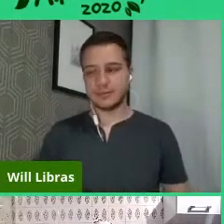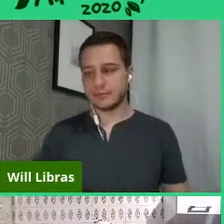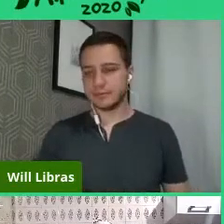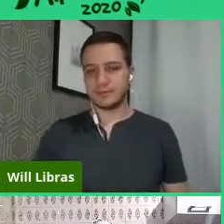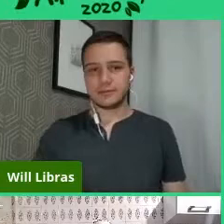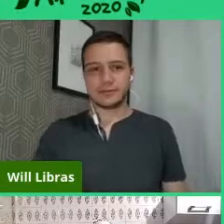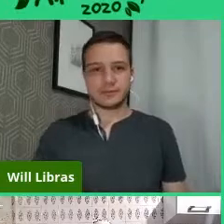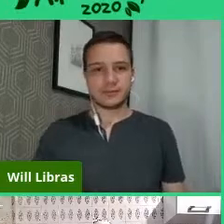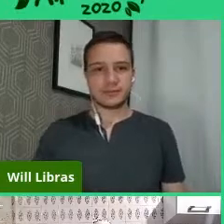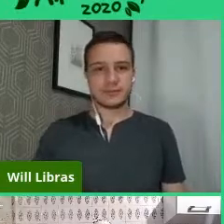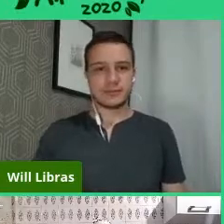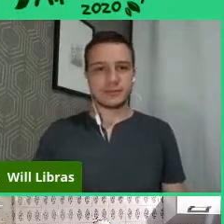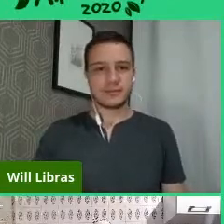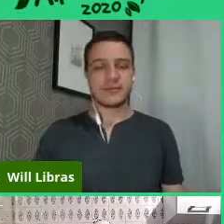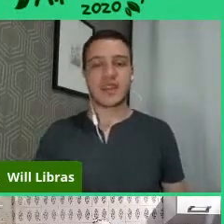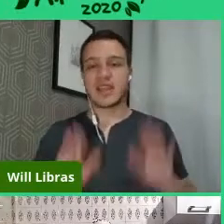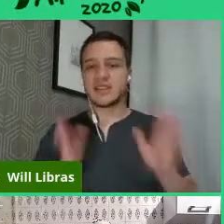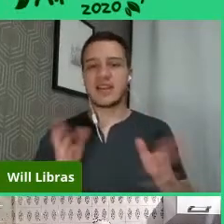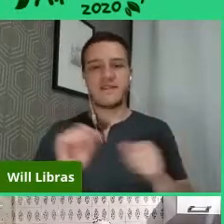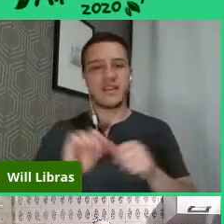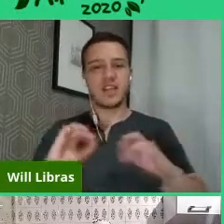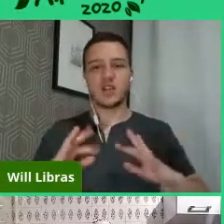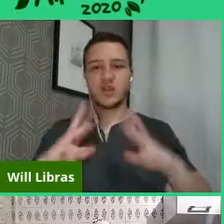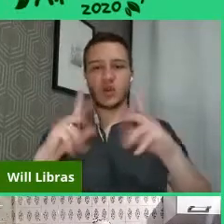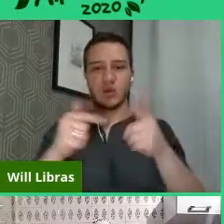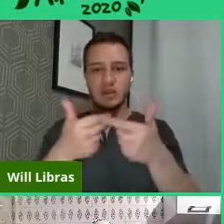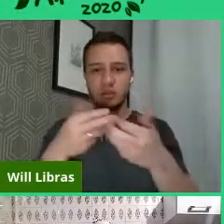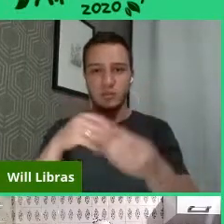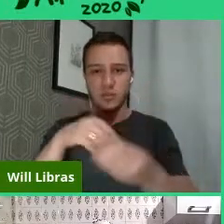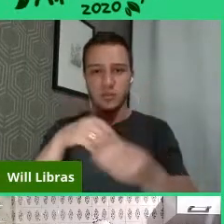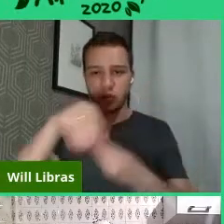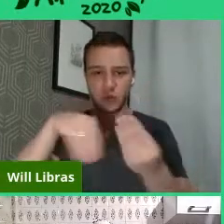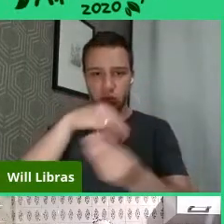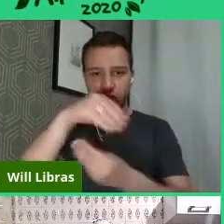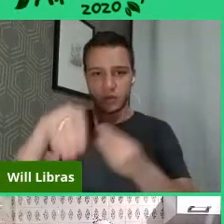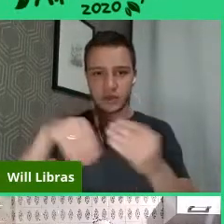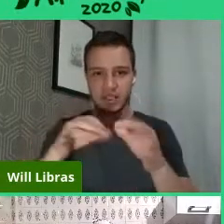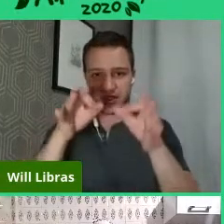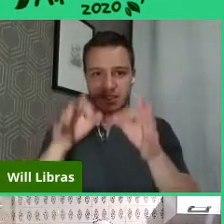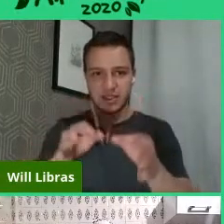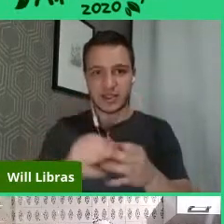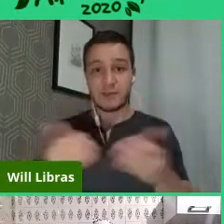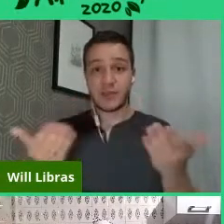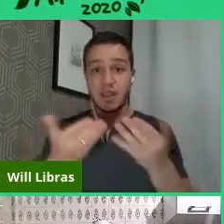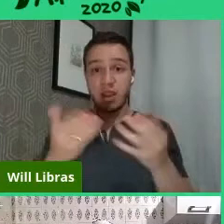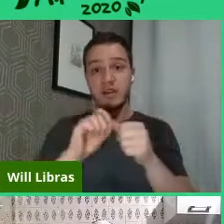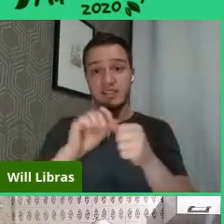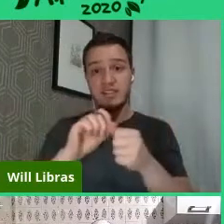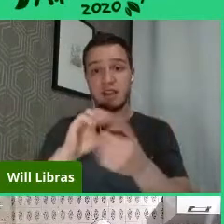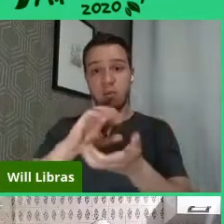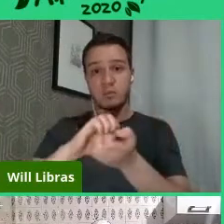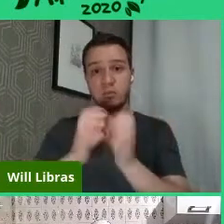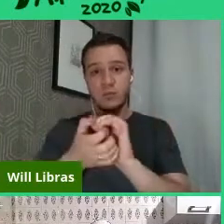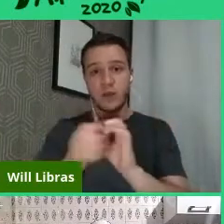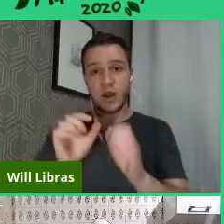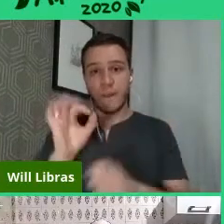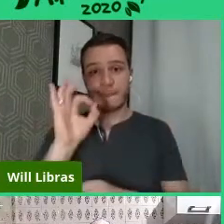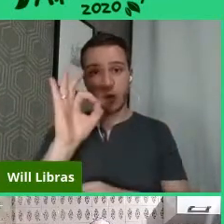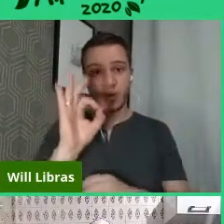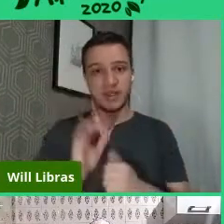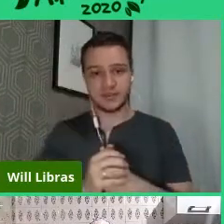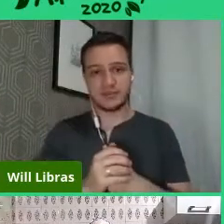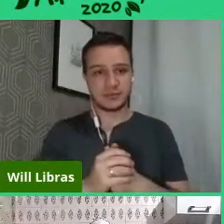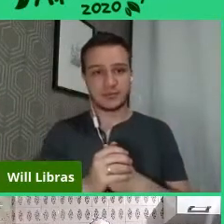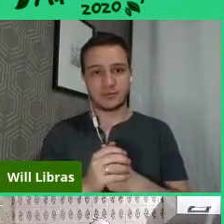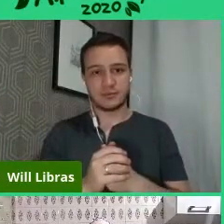Ó, já fiz toda a misturança, né? Agora eu vou fazer, então, as almôndegas. E aí vocês façam no